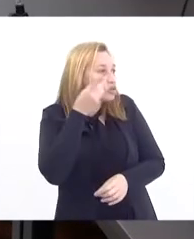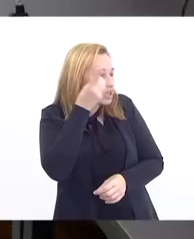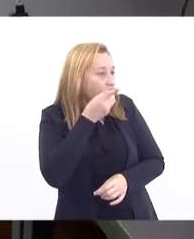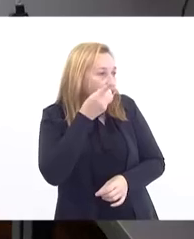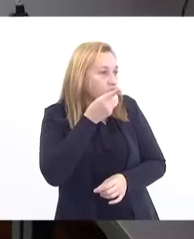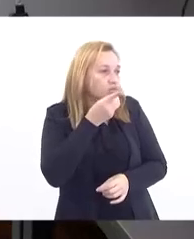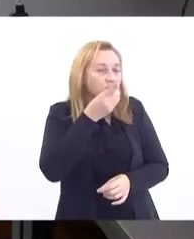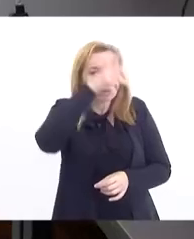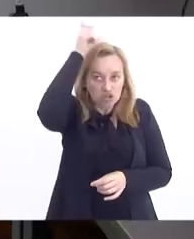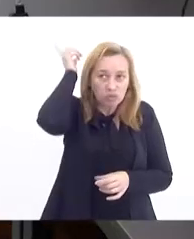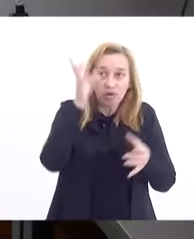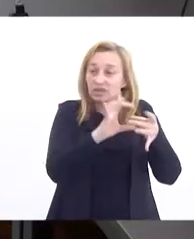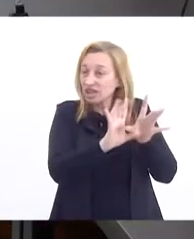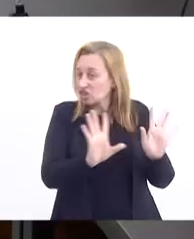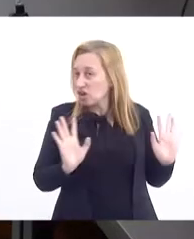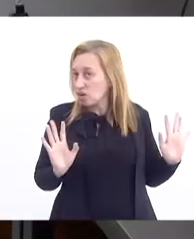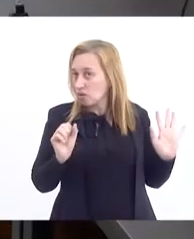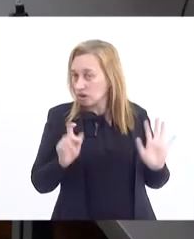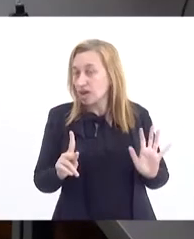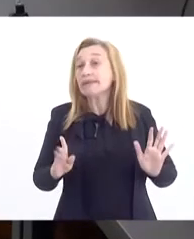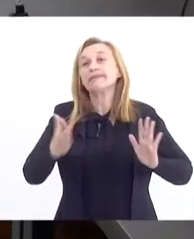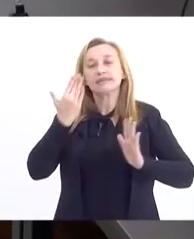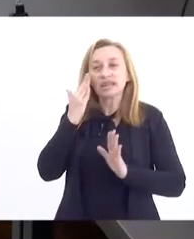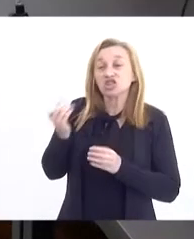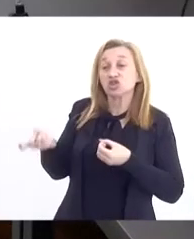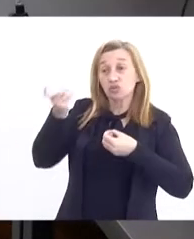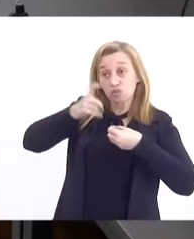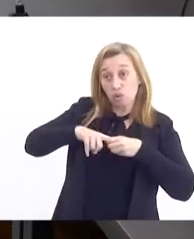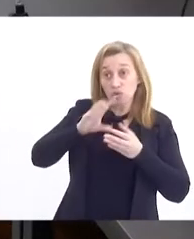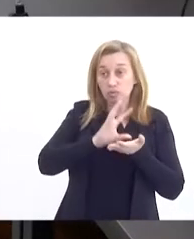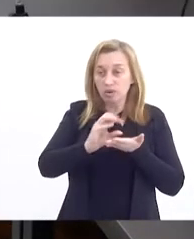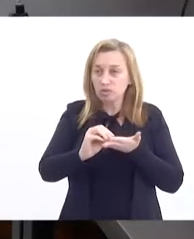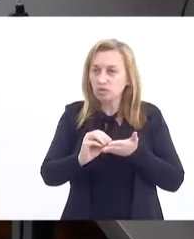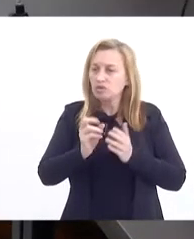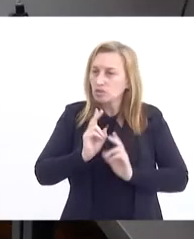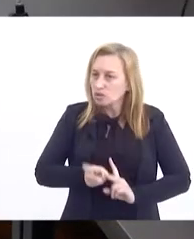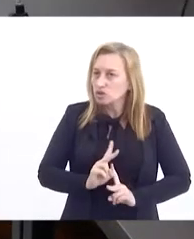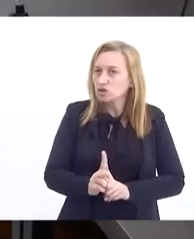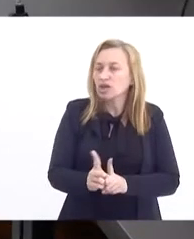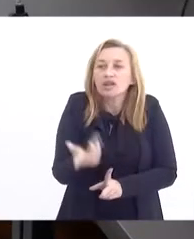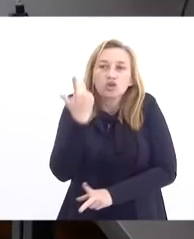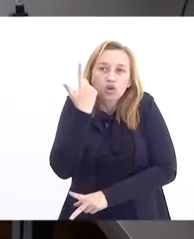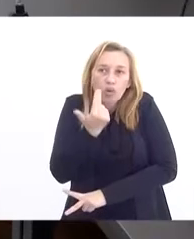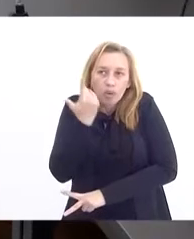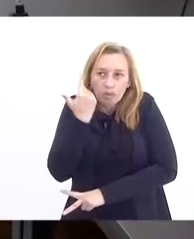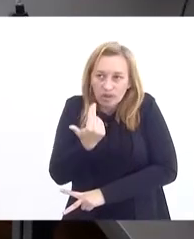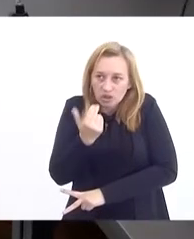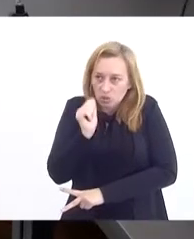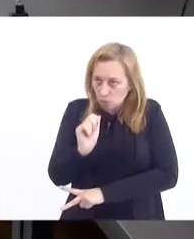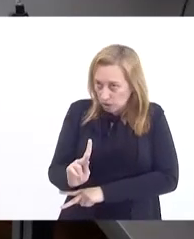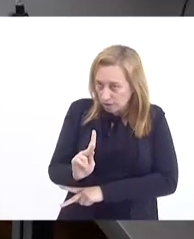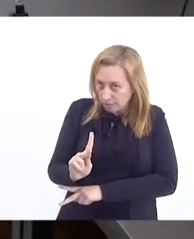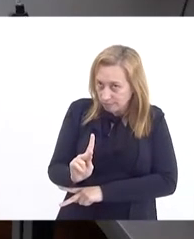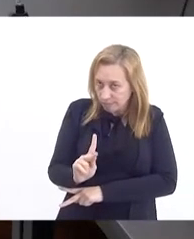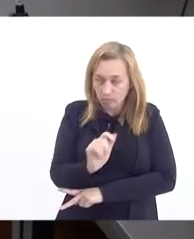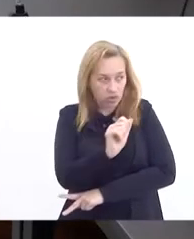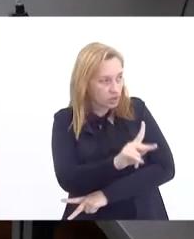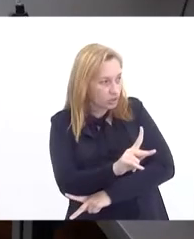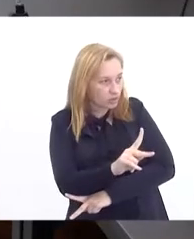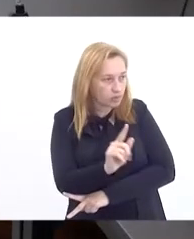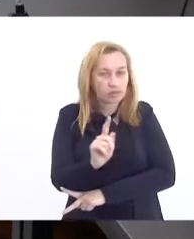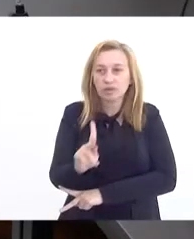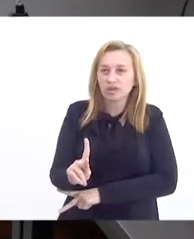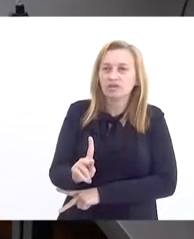reunião. Entende? Então eu volto para a pauta, vamos andar com a pauta normalmente. Tá bom. Ok? Se.